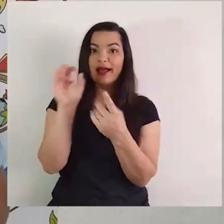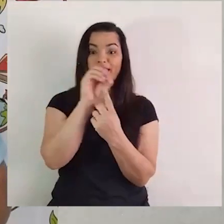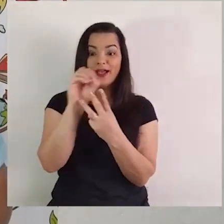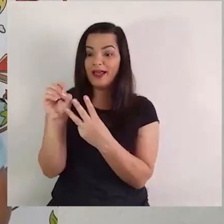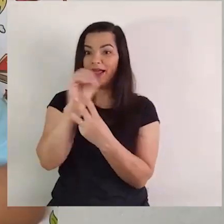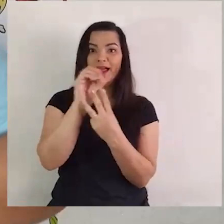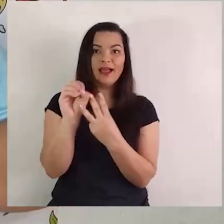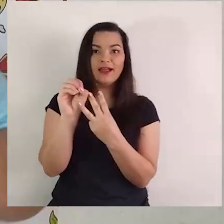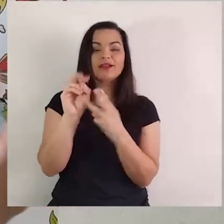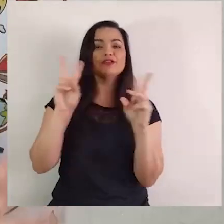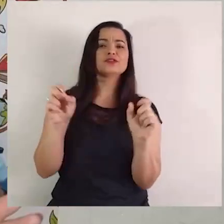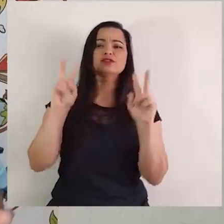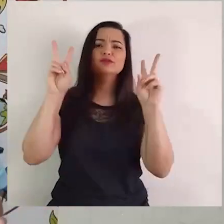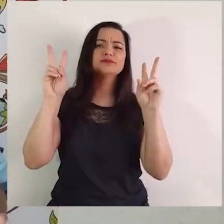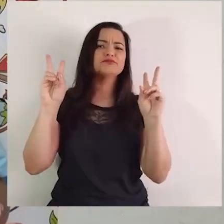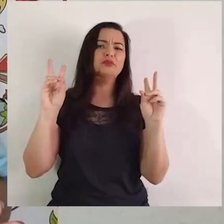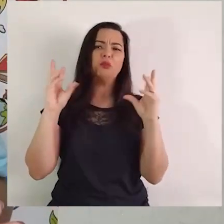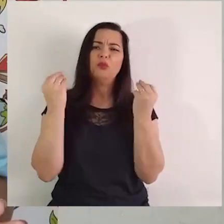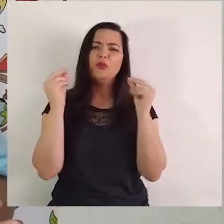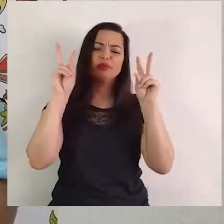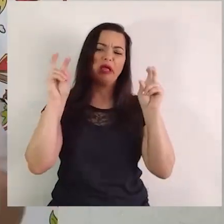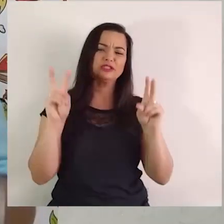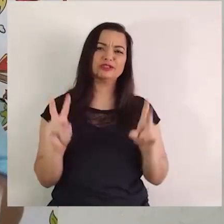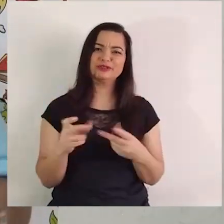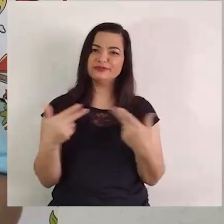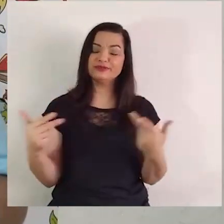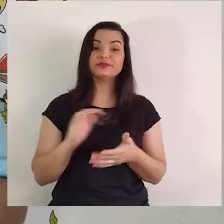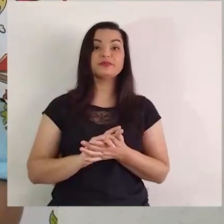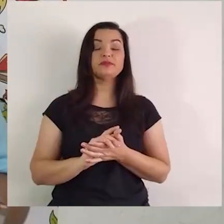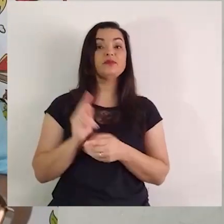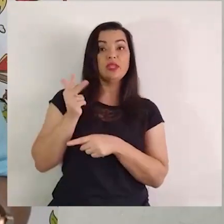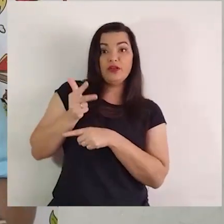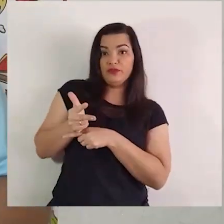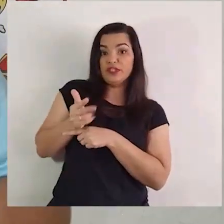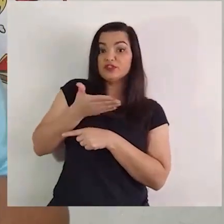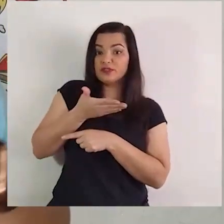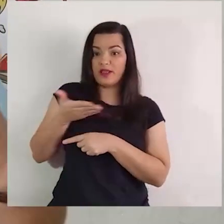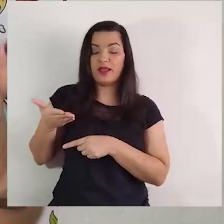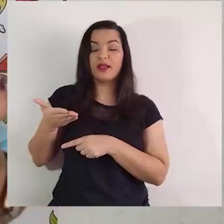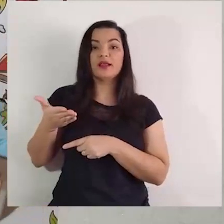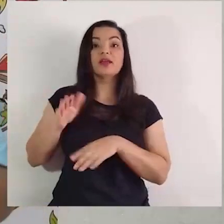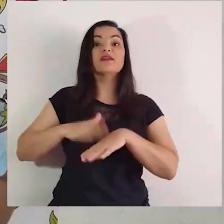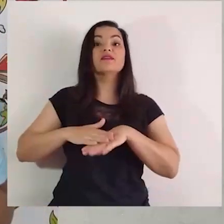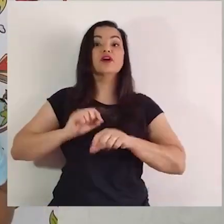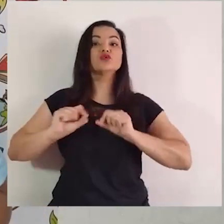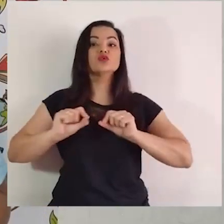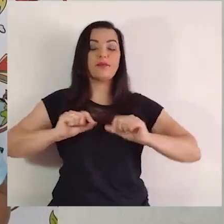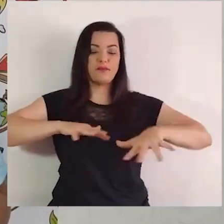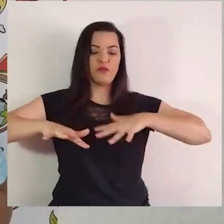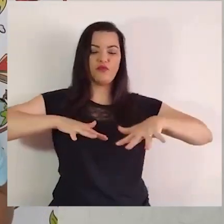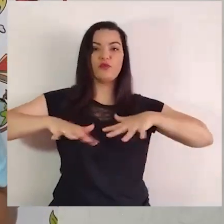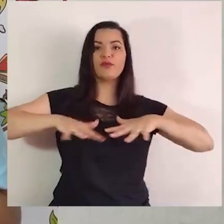né, a respeito de vários assuntos. Esses vídeos, eles criam um